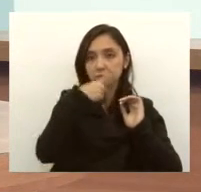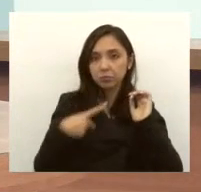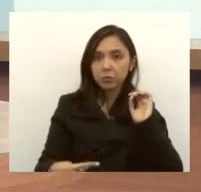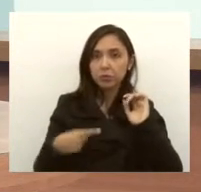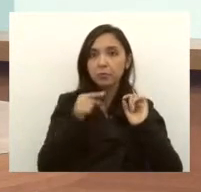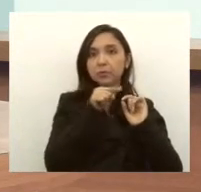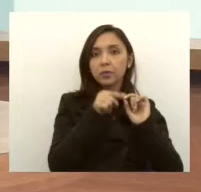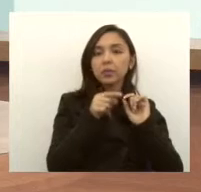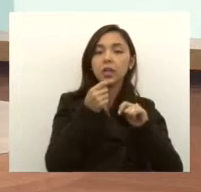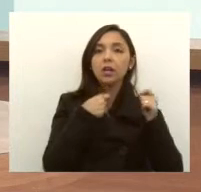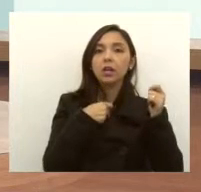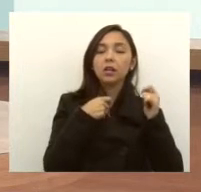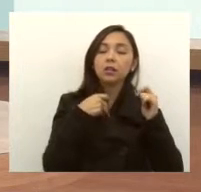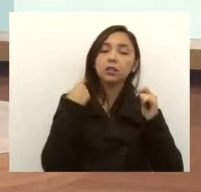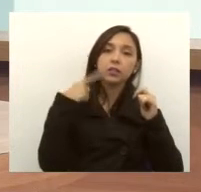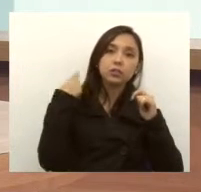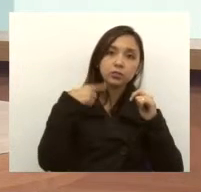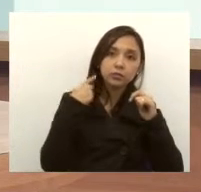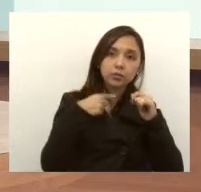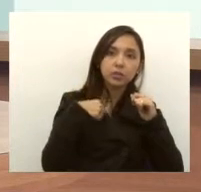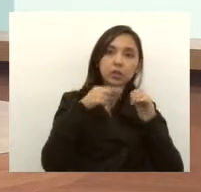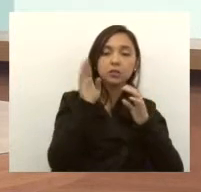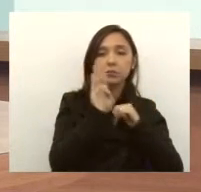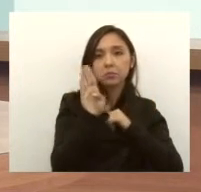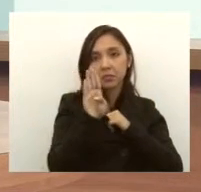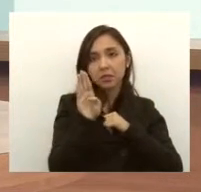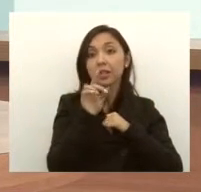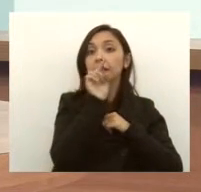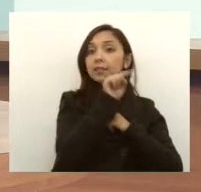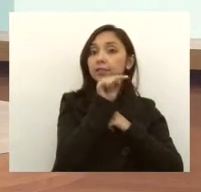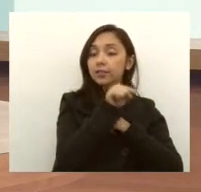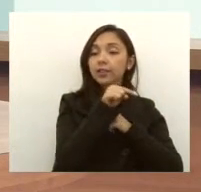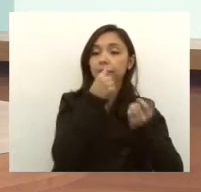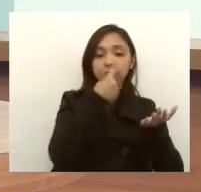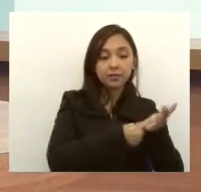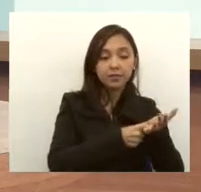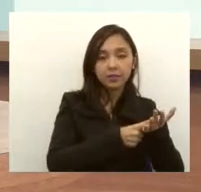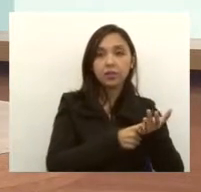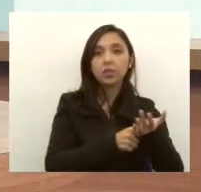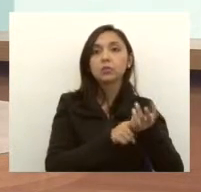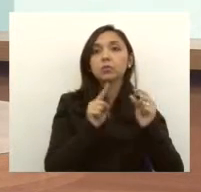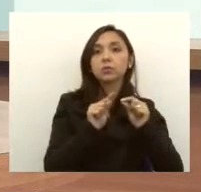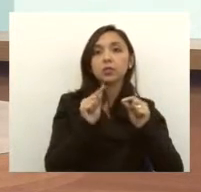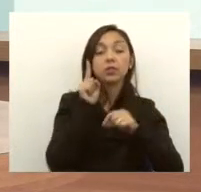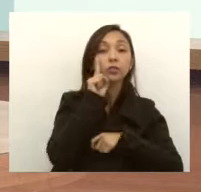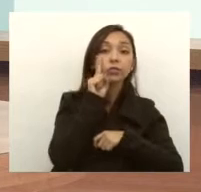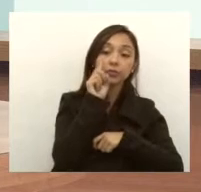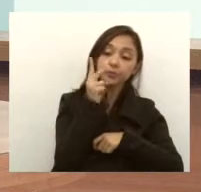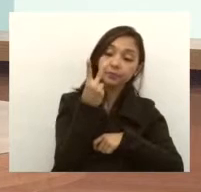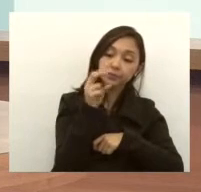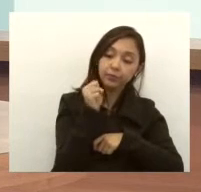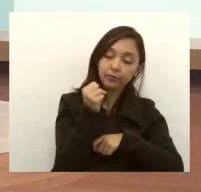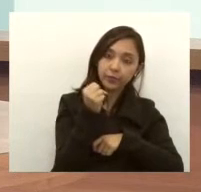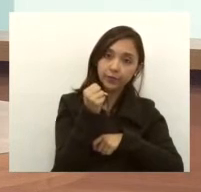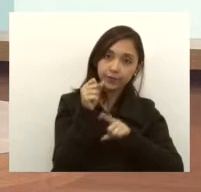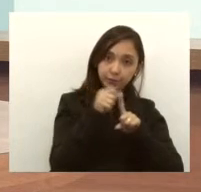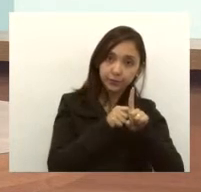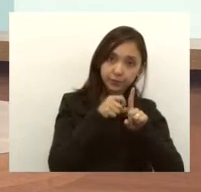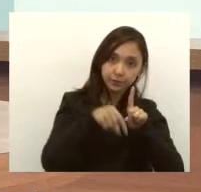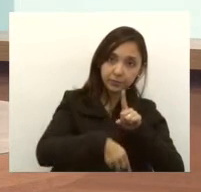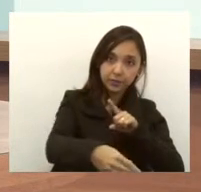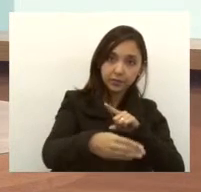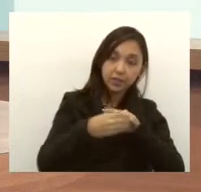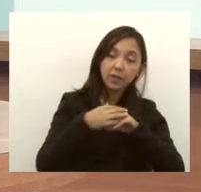e com o advogado da Bandeirante, e fizemos um acordo hoje lá, vereador Gilvan, onde a partir do dia 28 desse mês, que teria que